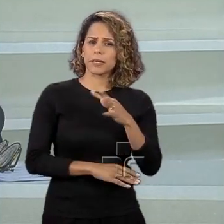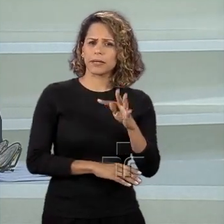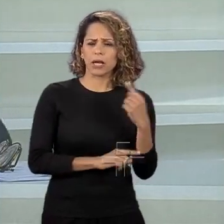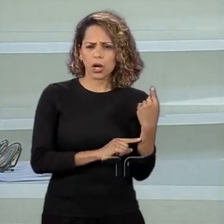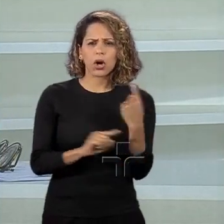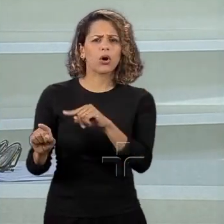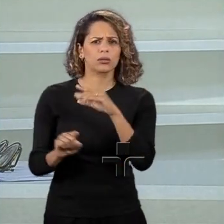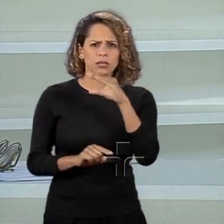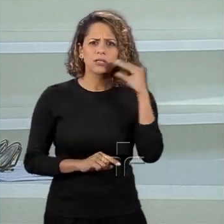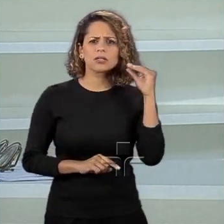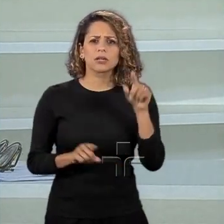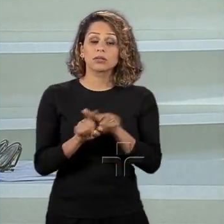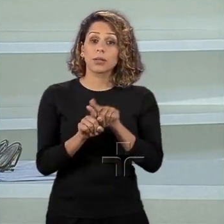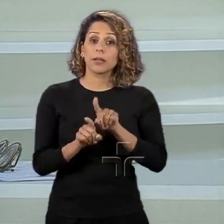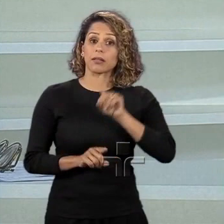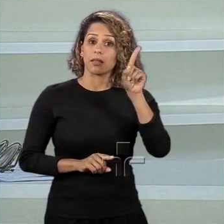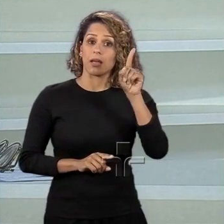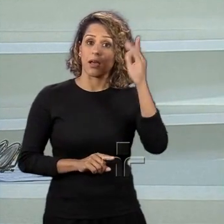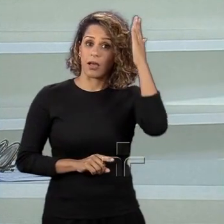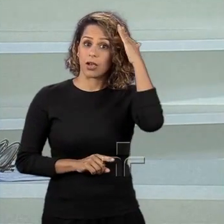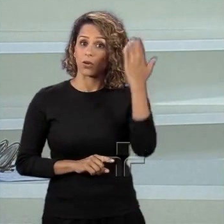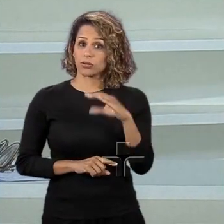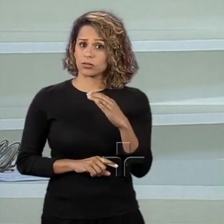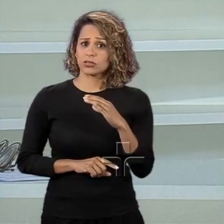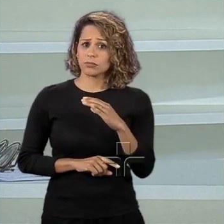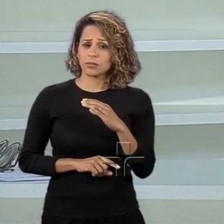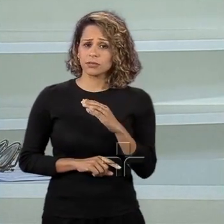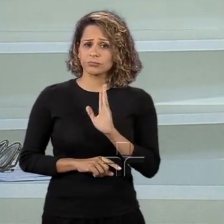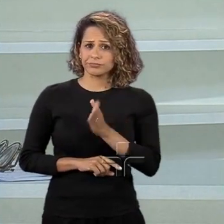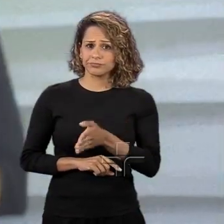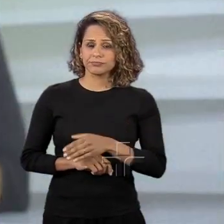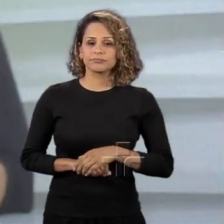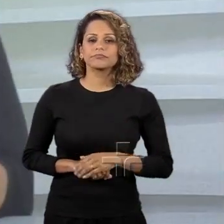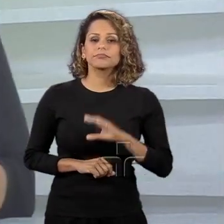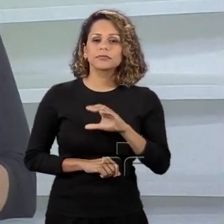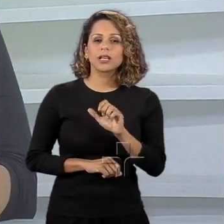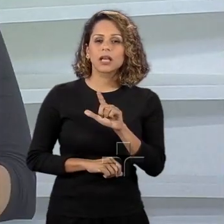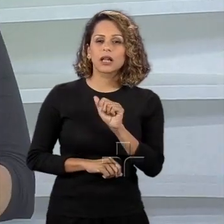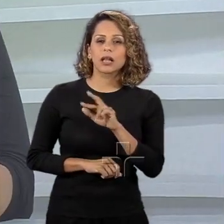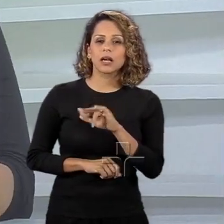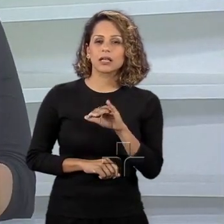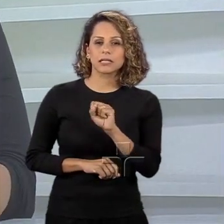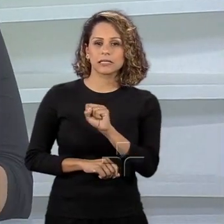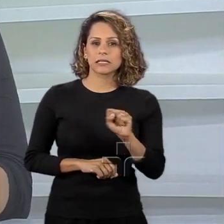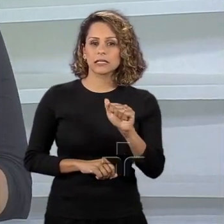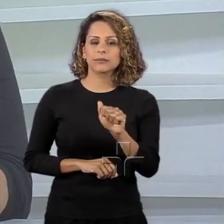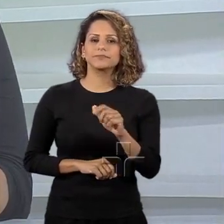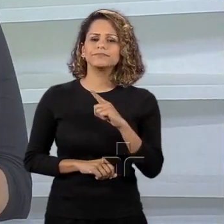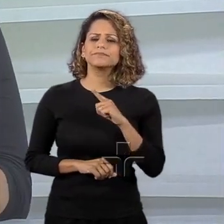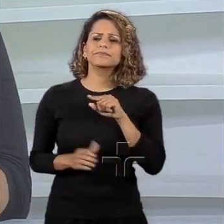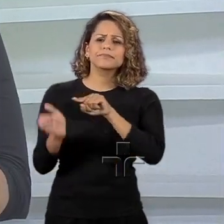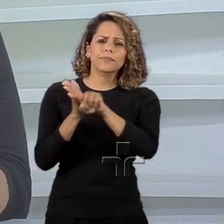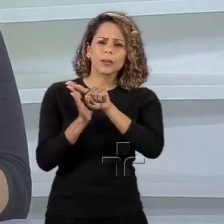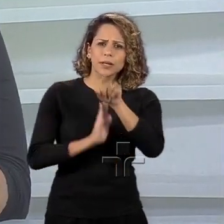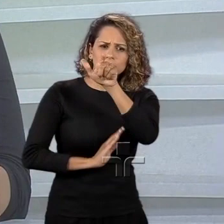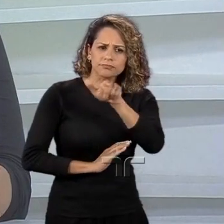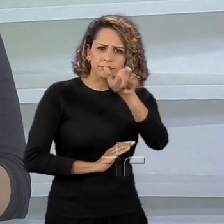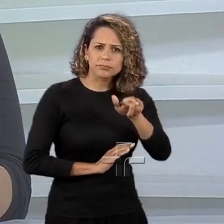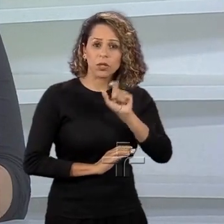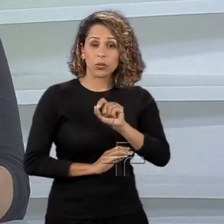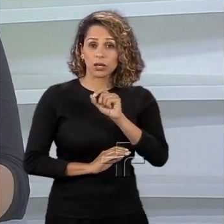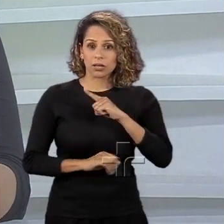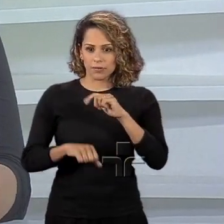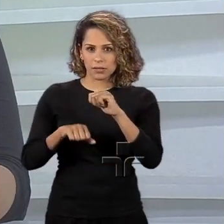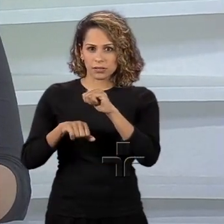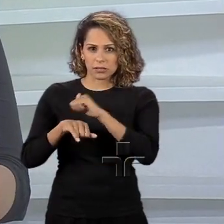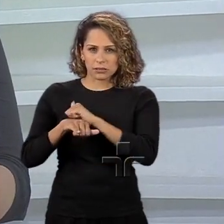Ciro Gomes em Curitiba. Clarice. Candidatos, a Operação Lava Jato e tudo o que aconteceu no Brasil nos últimos anos deixou muito